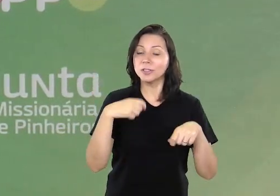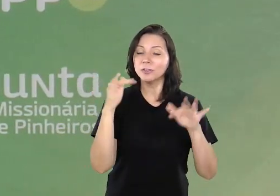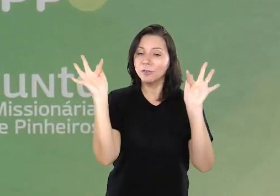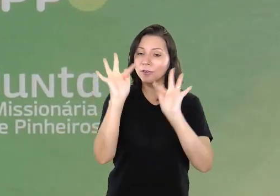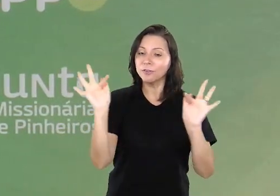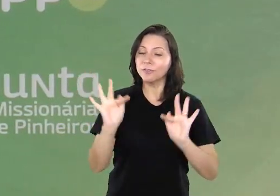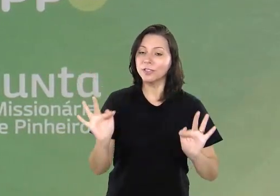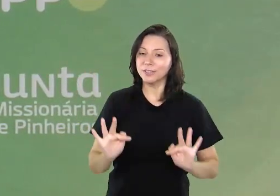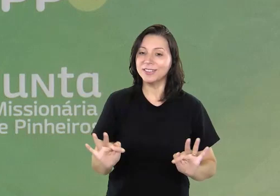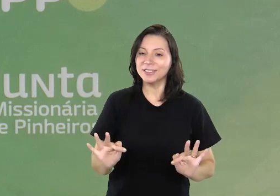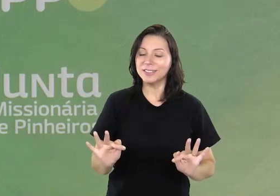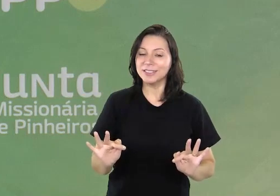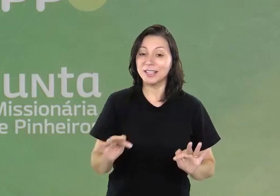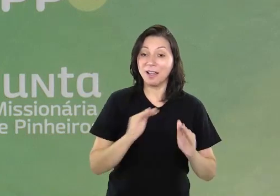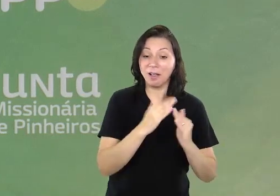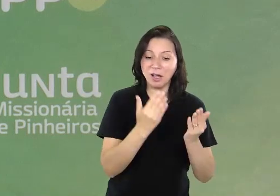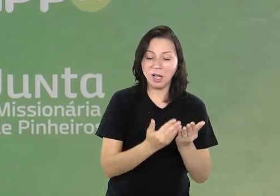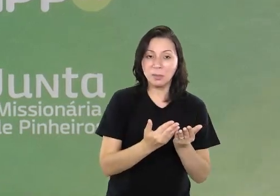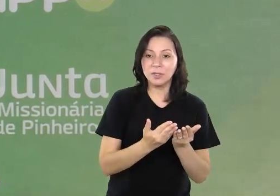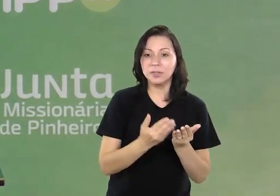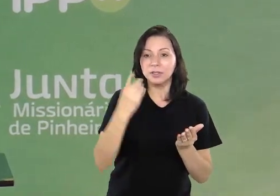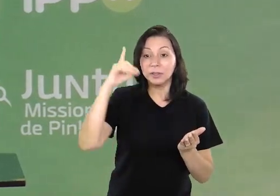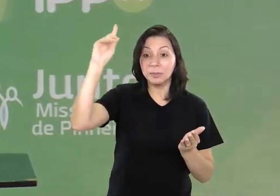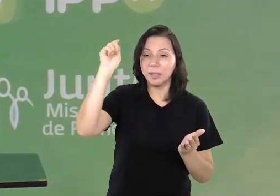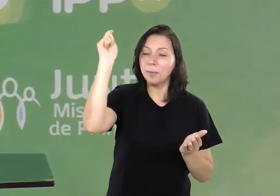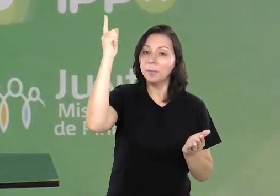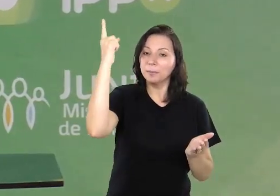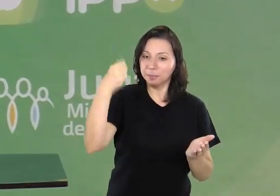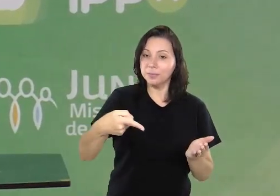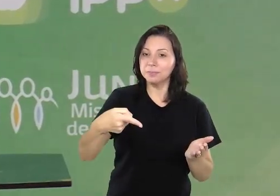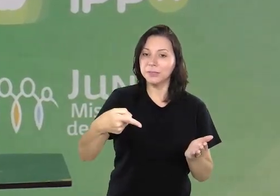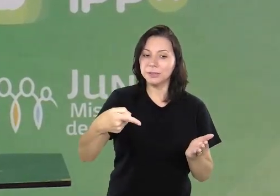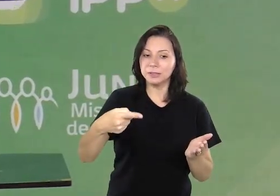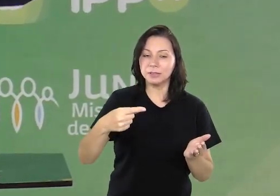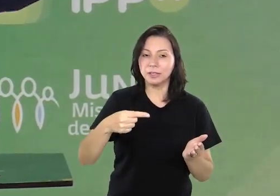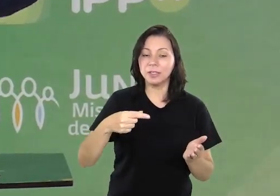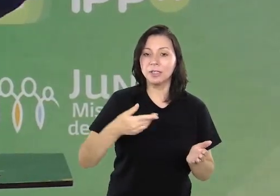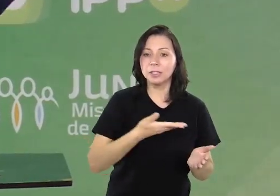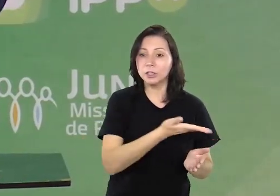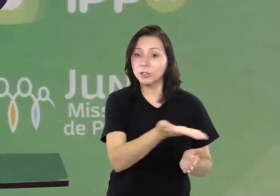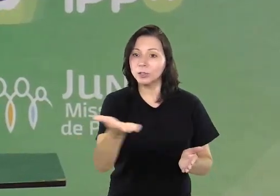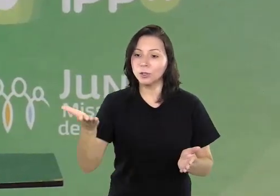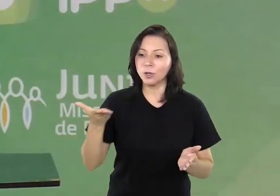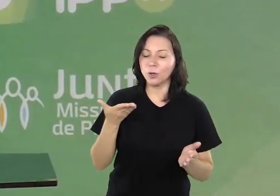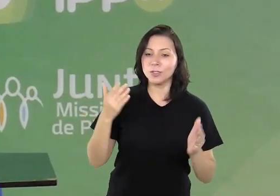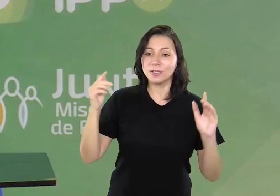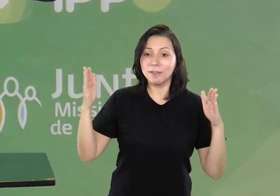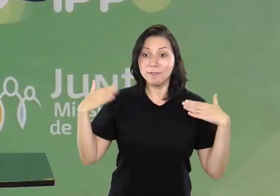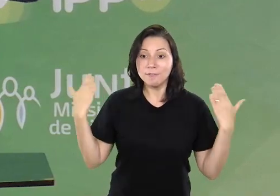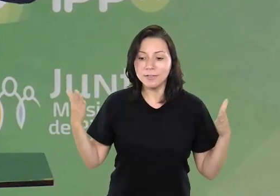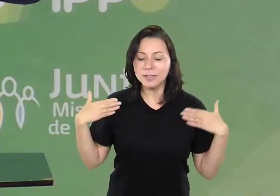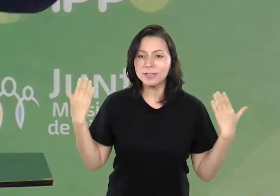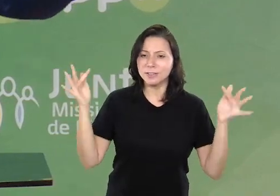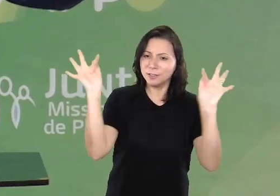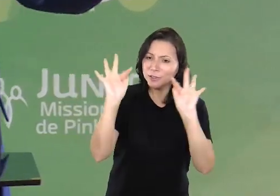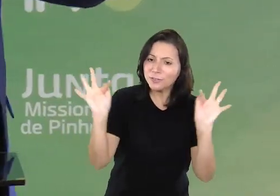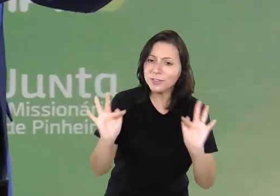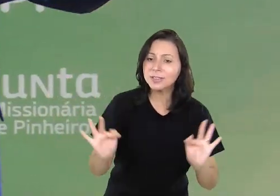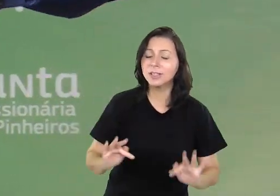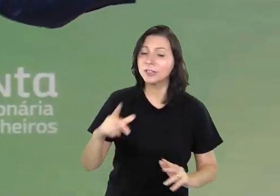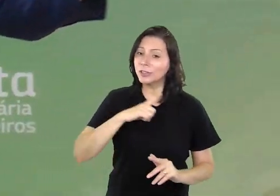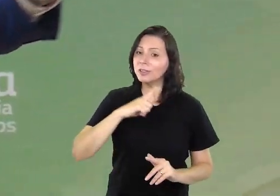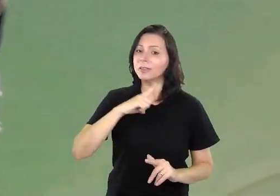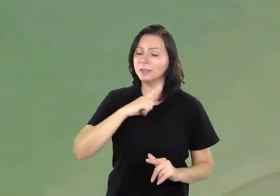sempre no Senhor outra vez digo alegrai-vos a um banquete da Graça oferecido para você que vai